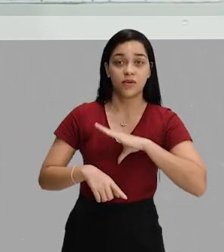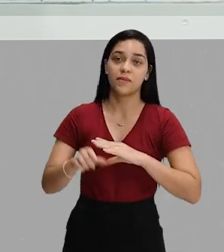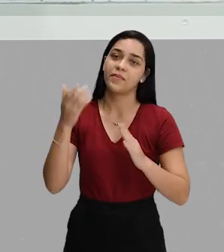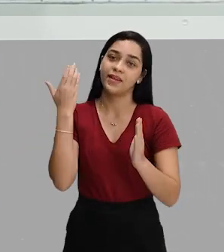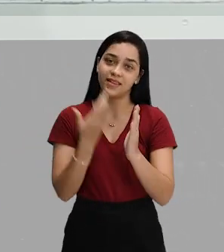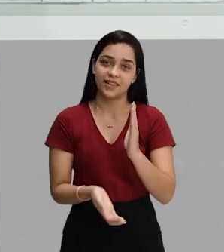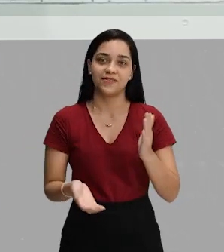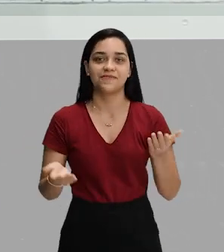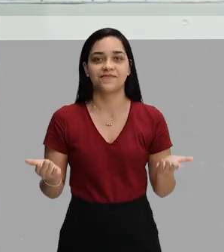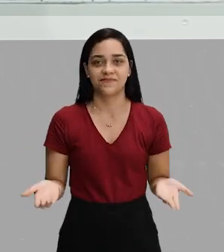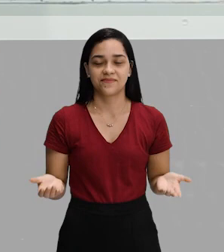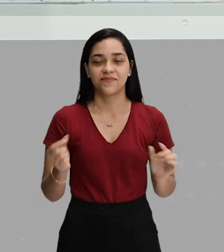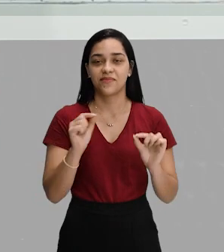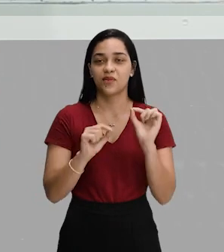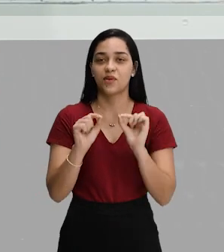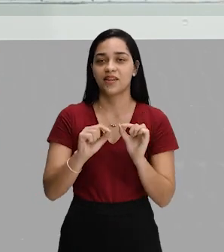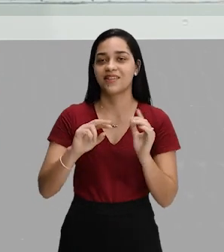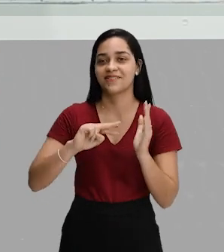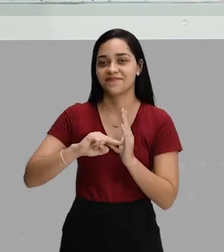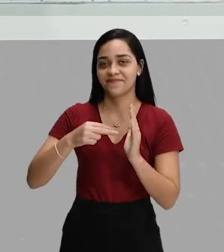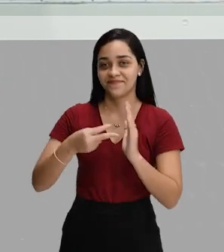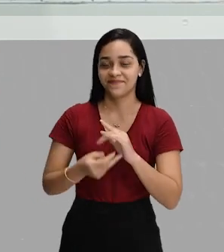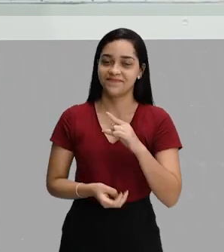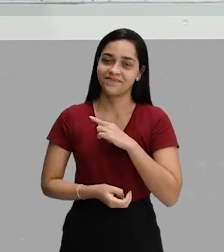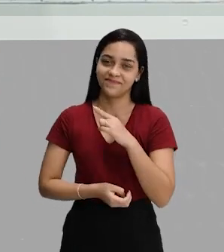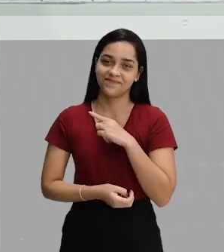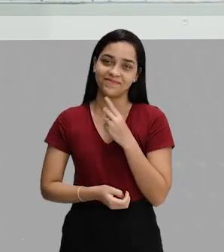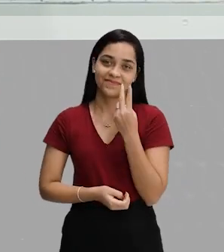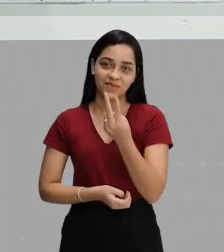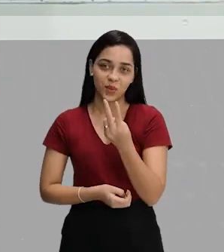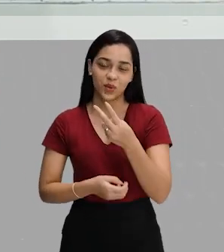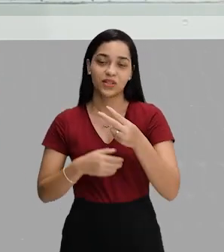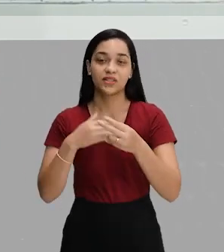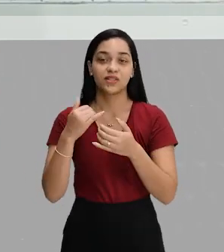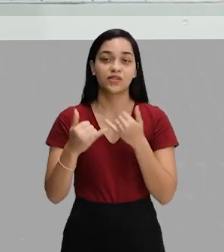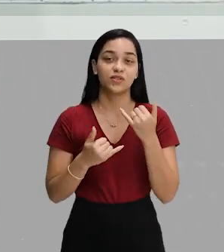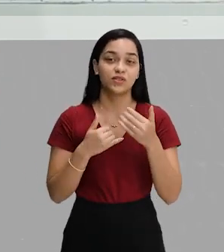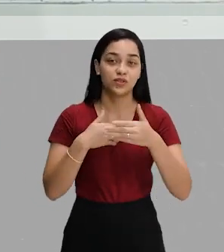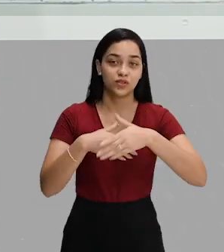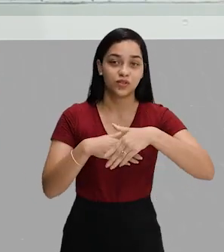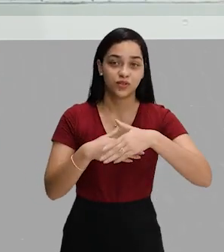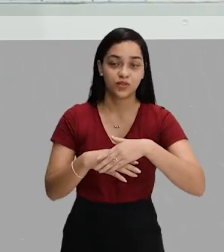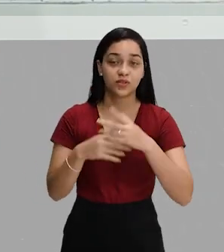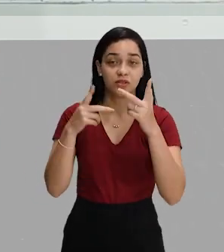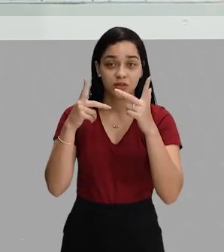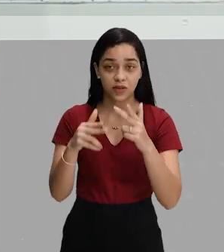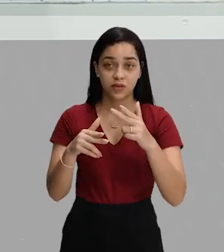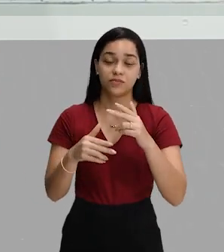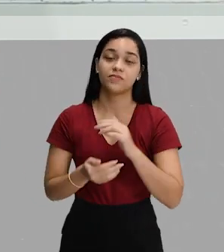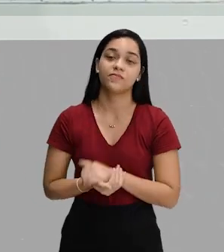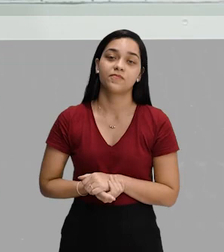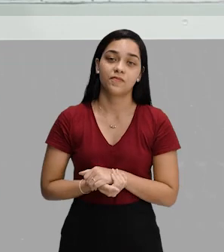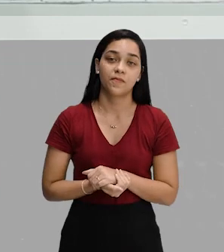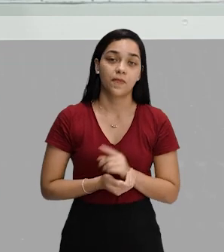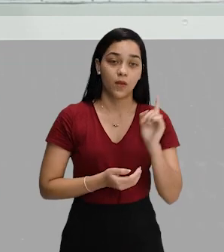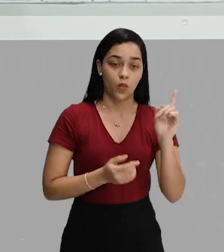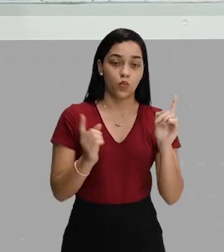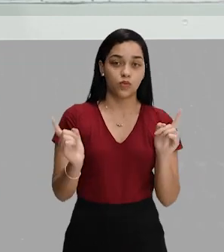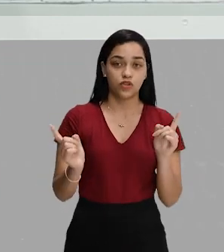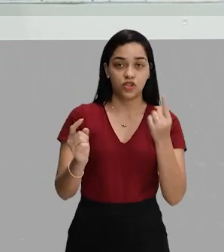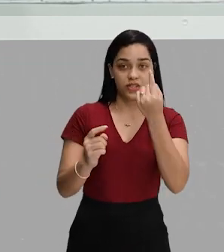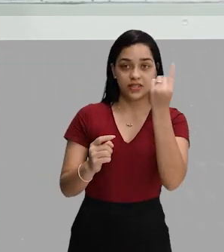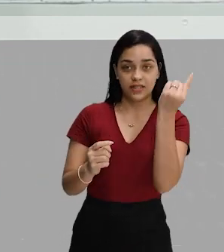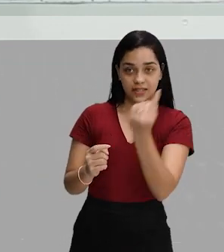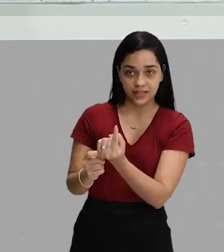perdeu, óbvio, né? Ou seja, existem dois jogos entre os mesmos times. Um de ida e